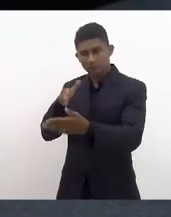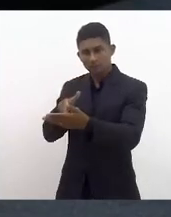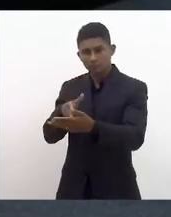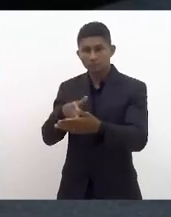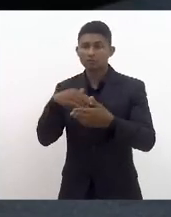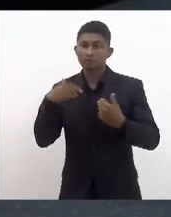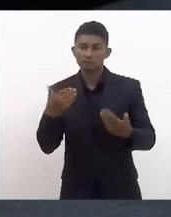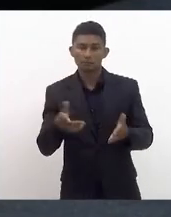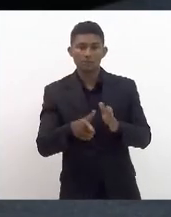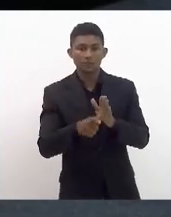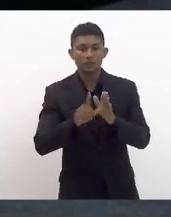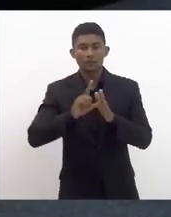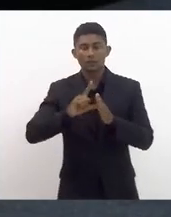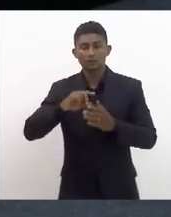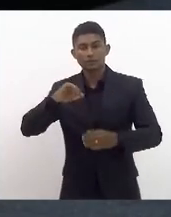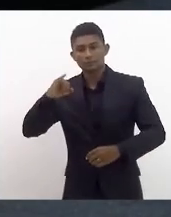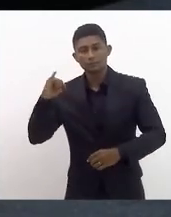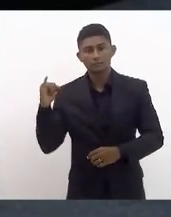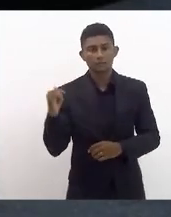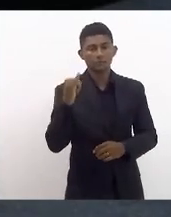oportuno, assambarcar